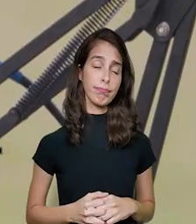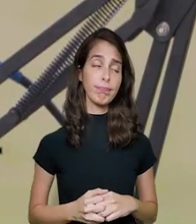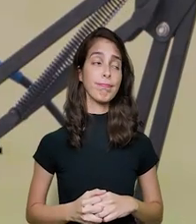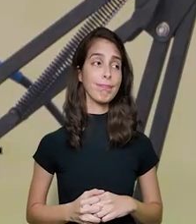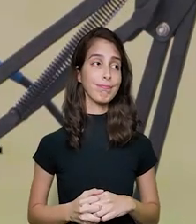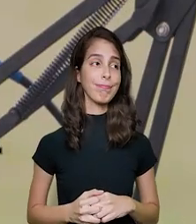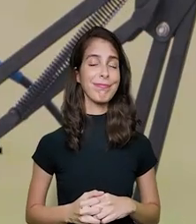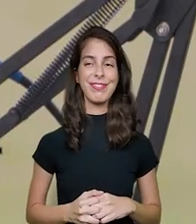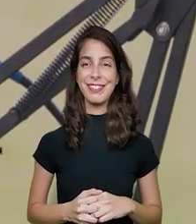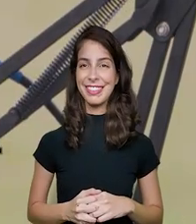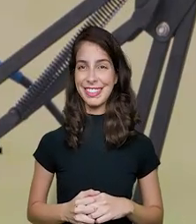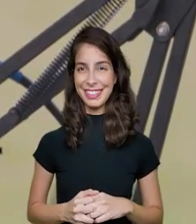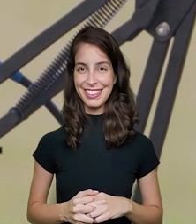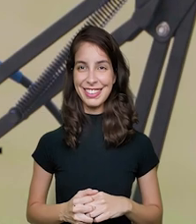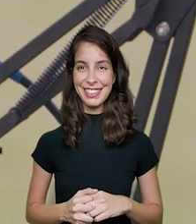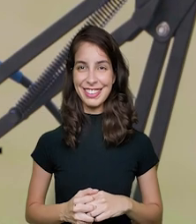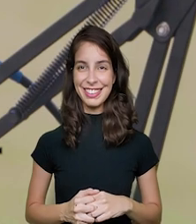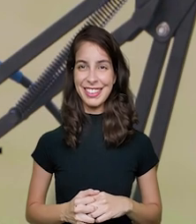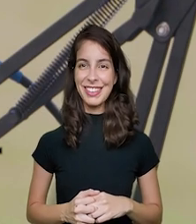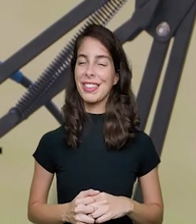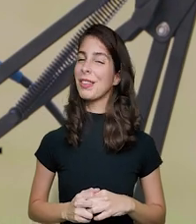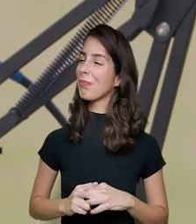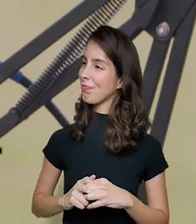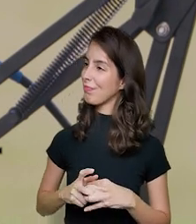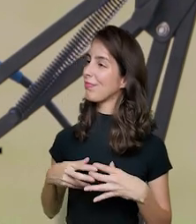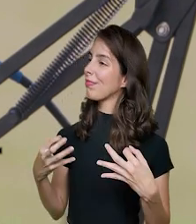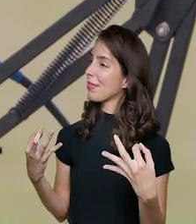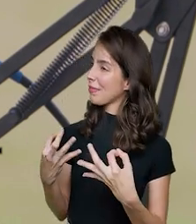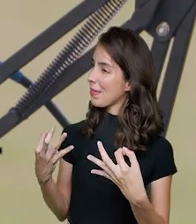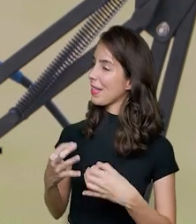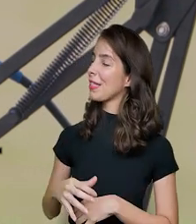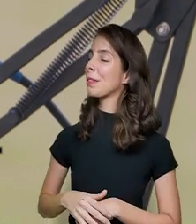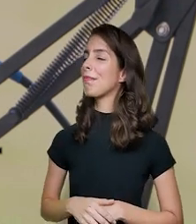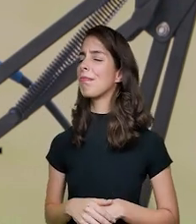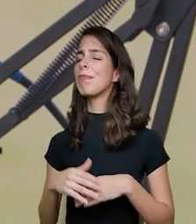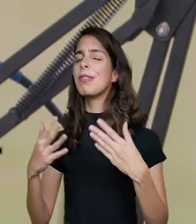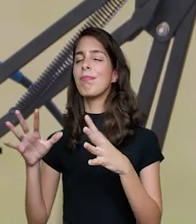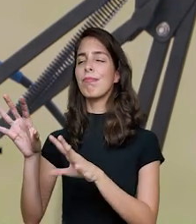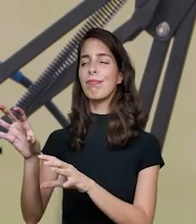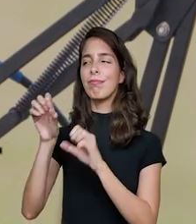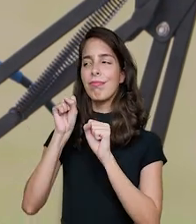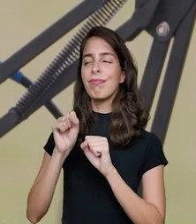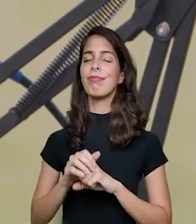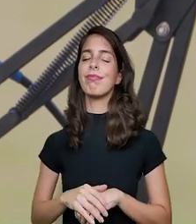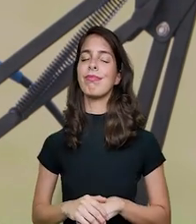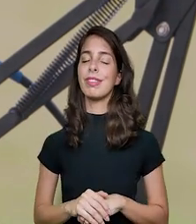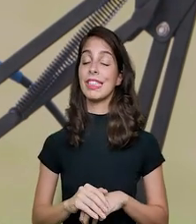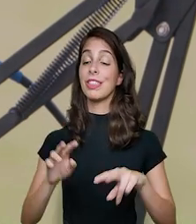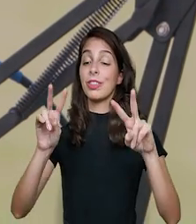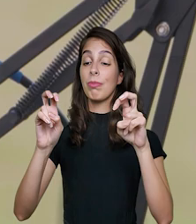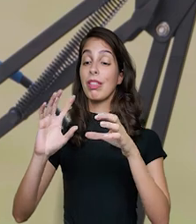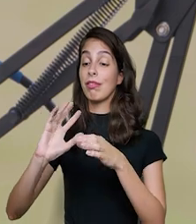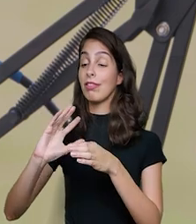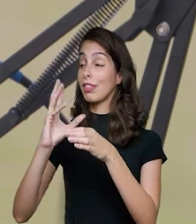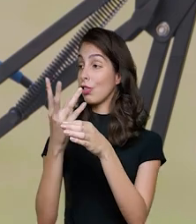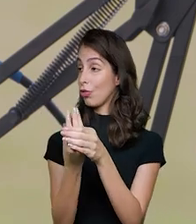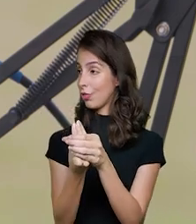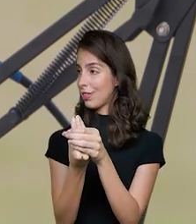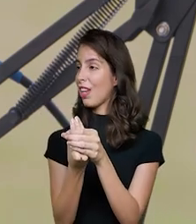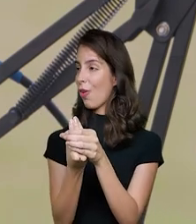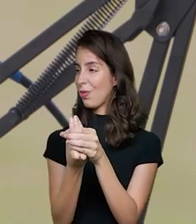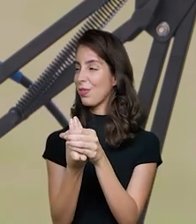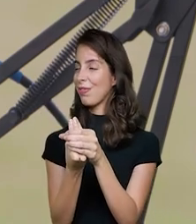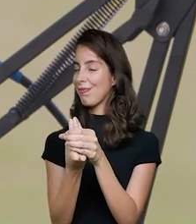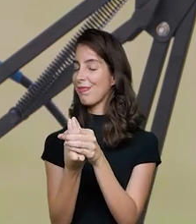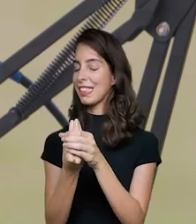perfeito perfeito já de pegando ganchos de inclusão eh eu queria trazer que